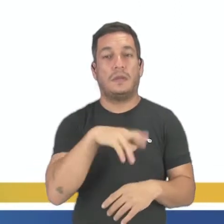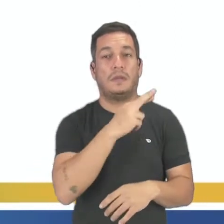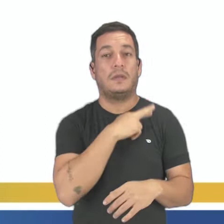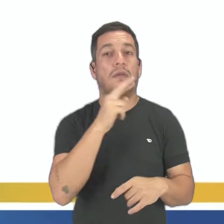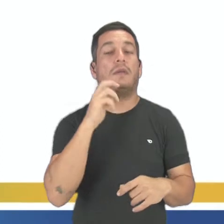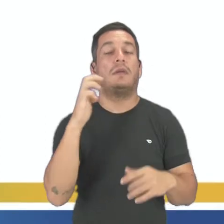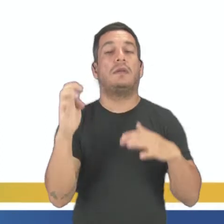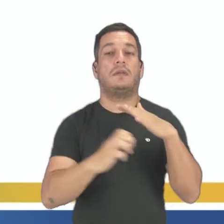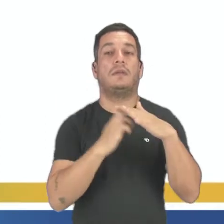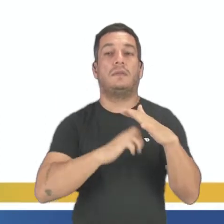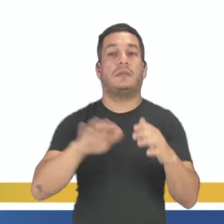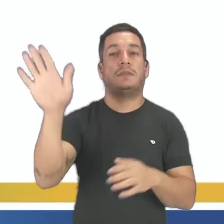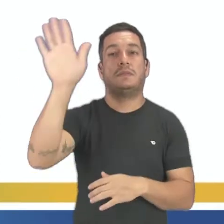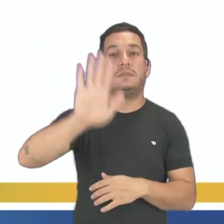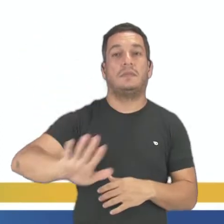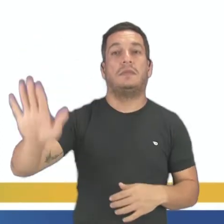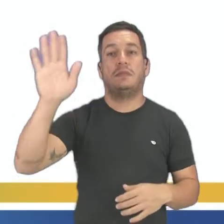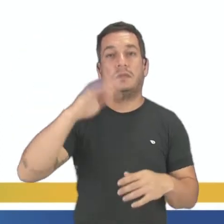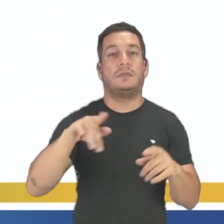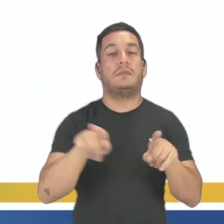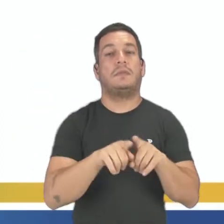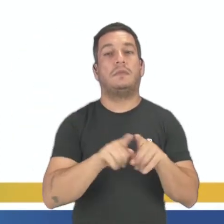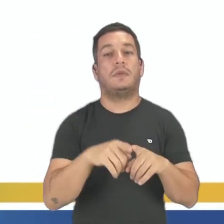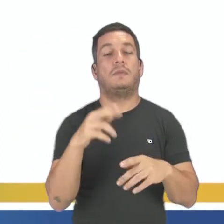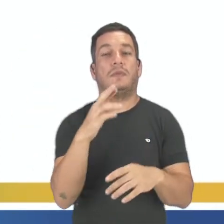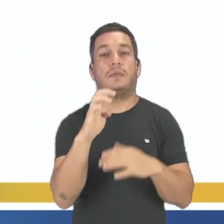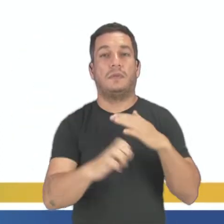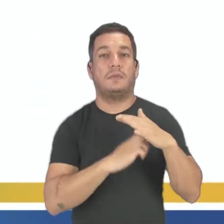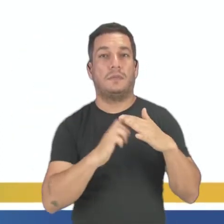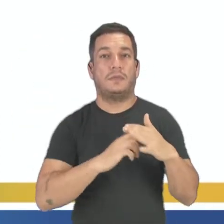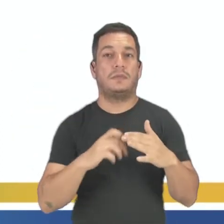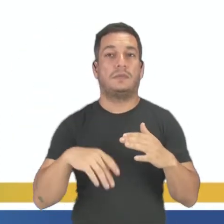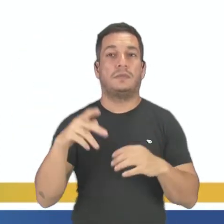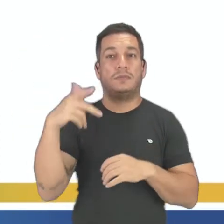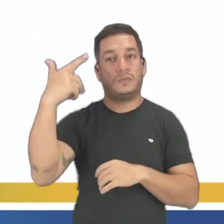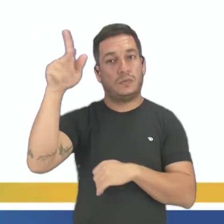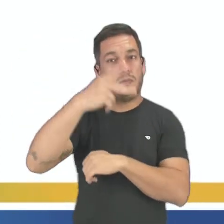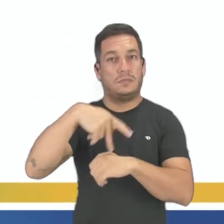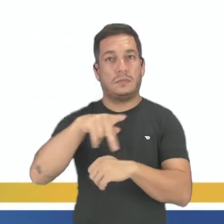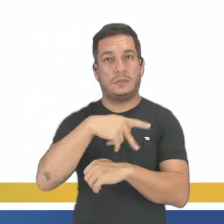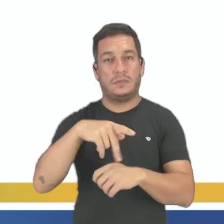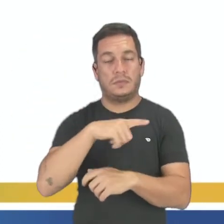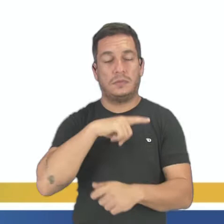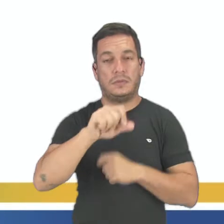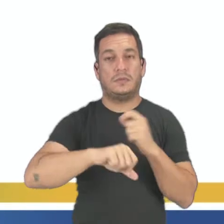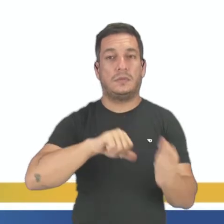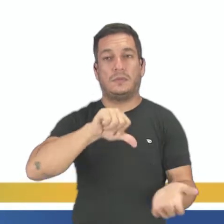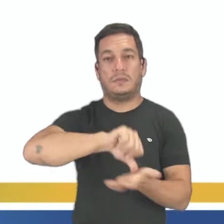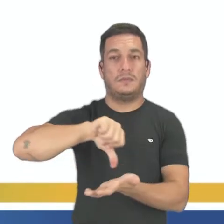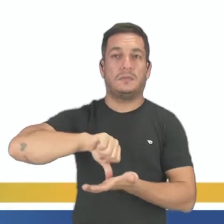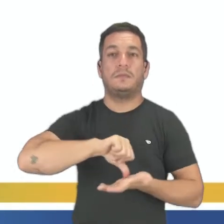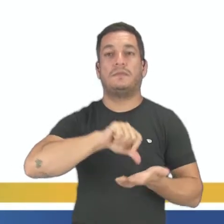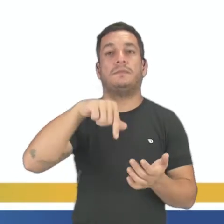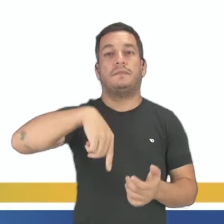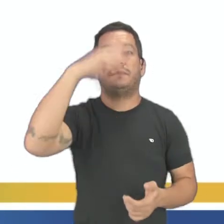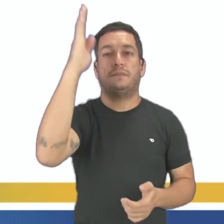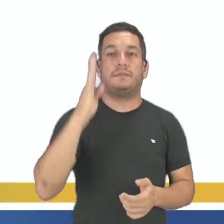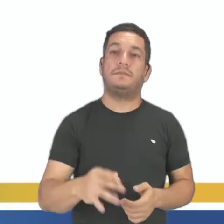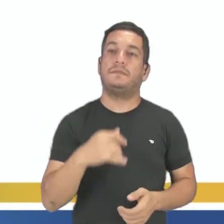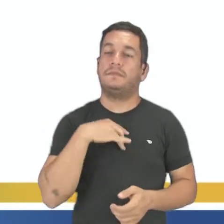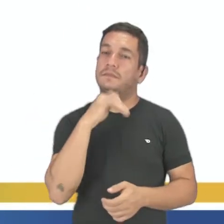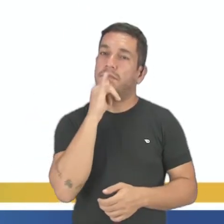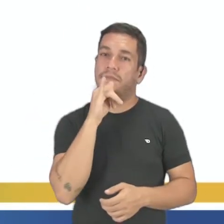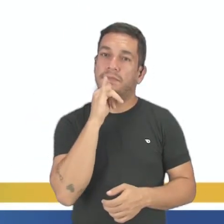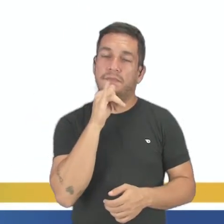origem nacional quanto por estrangeiros que possuem filiais e produções no Brasil. E aí, alguns exemplos